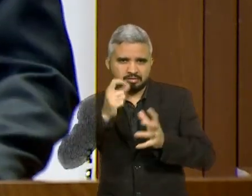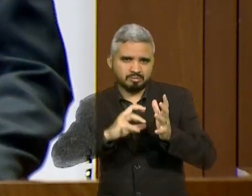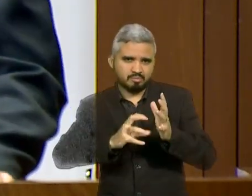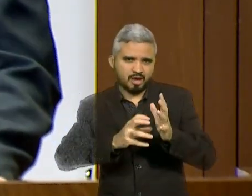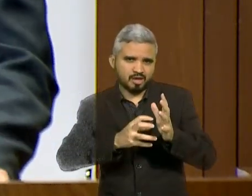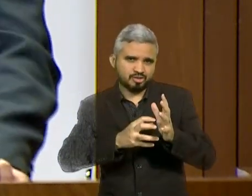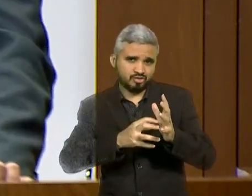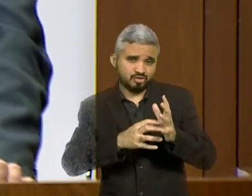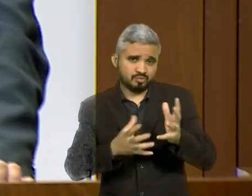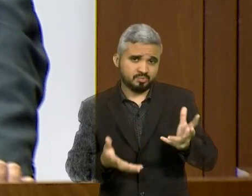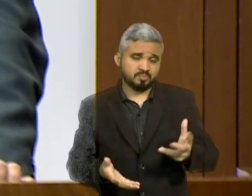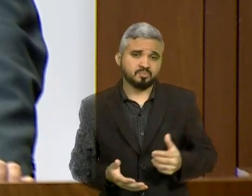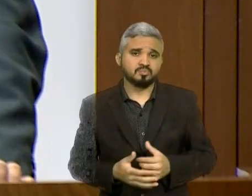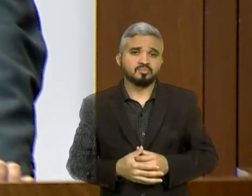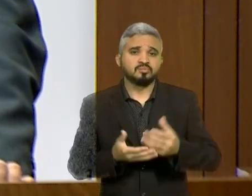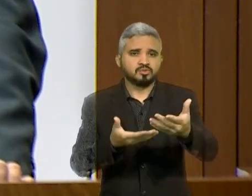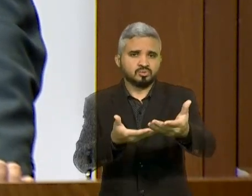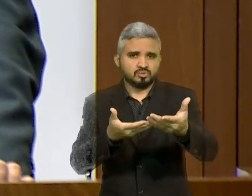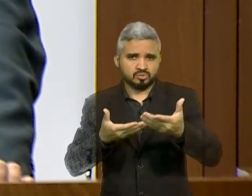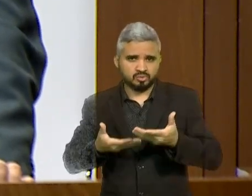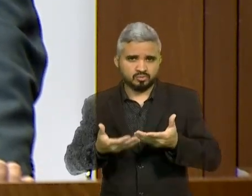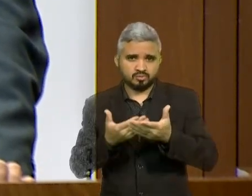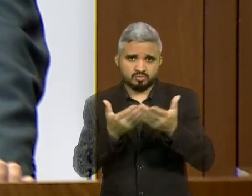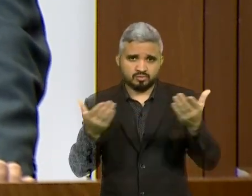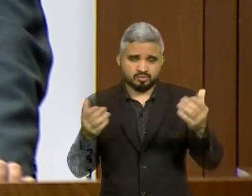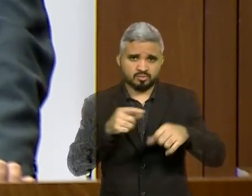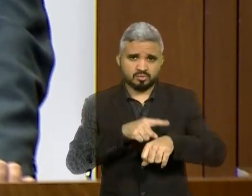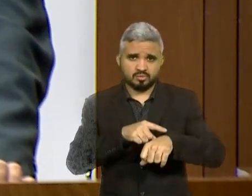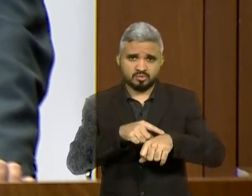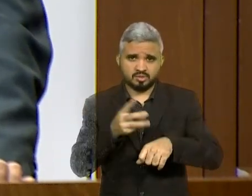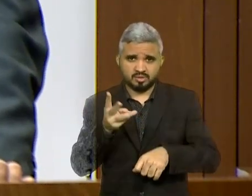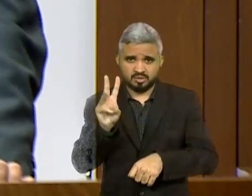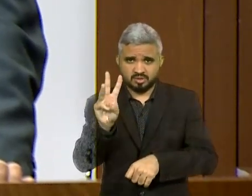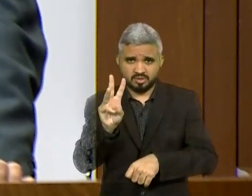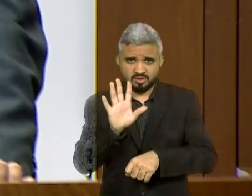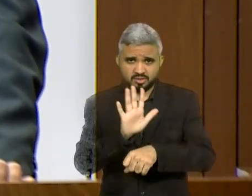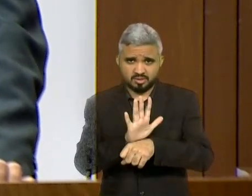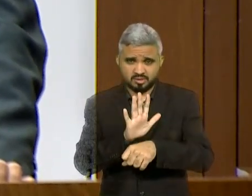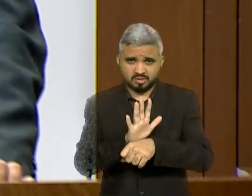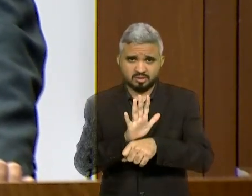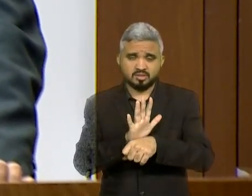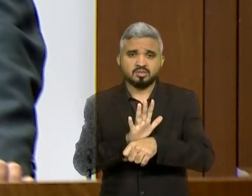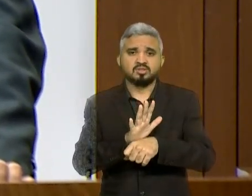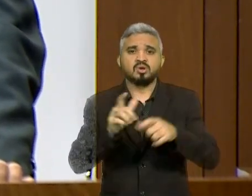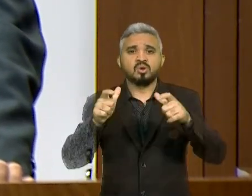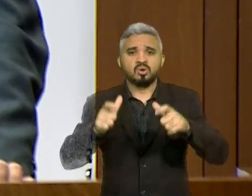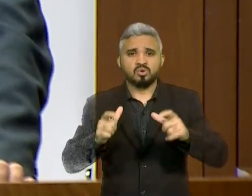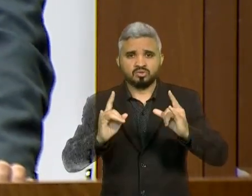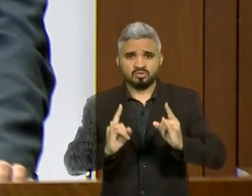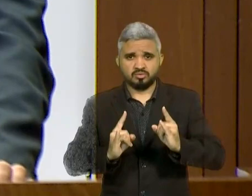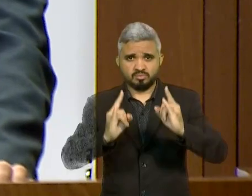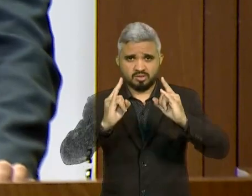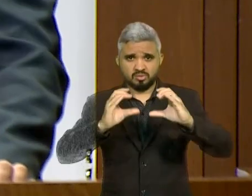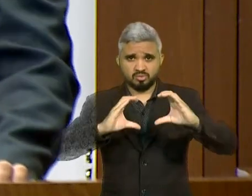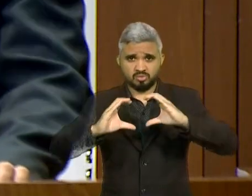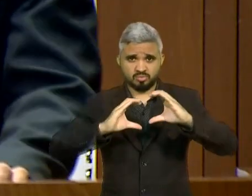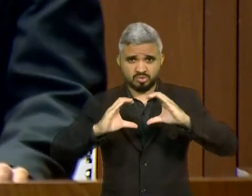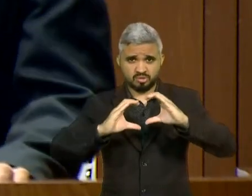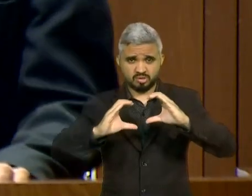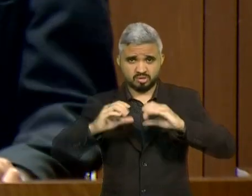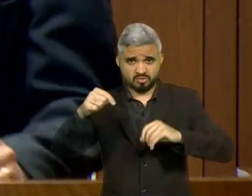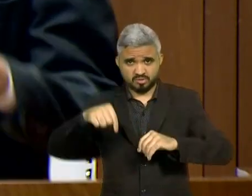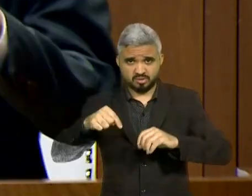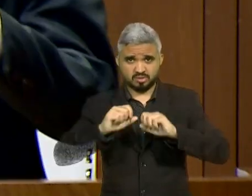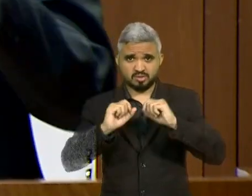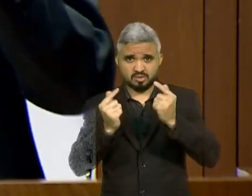hoje, a partir das 15 horas, no auditório do Neiva Moreira, do Complexo de Comunicação dessa casa, entrada